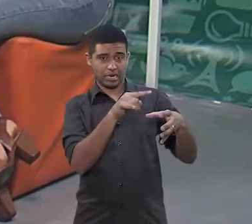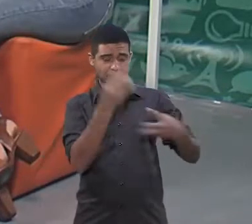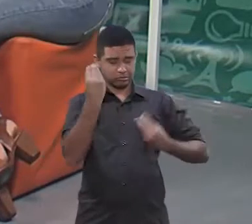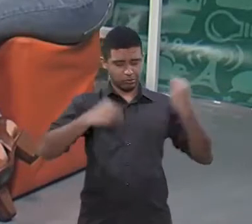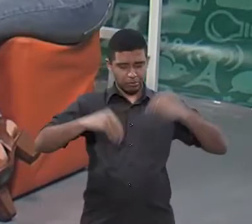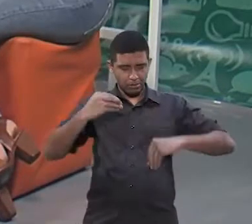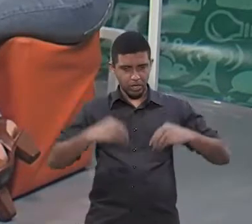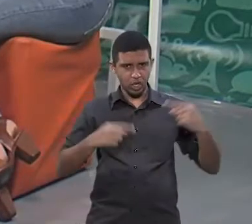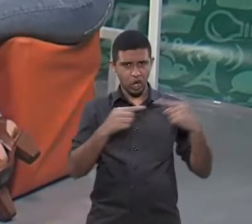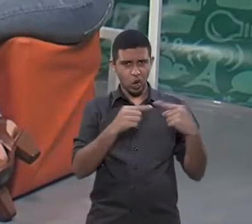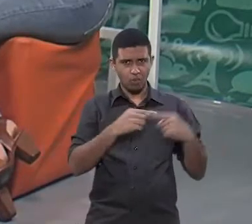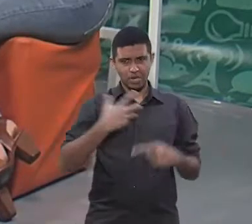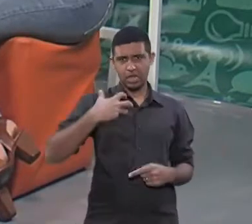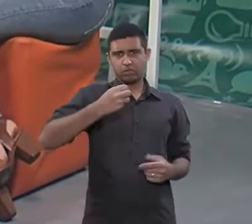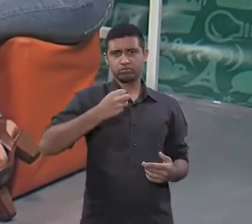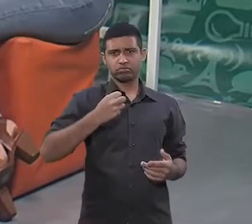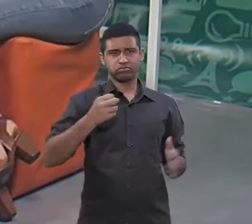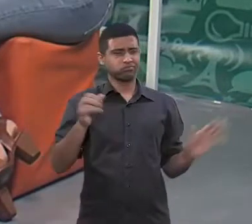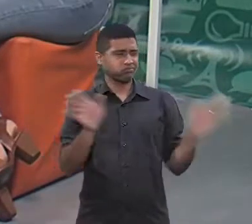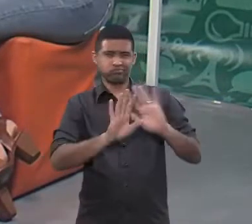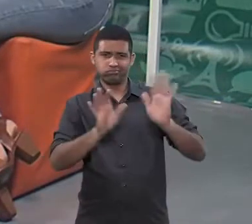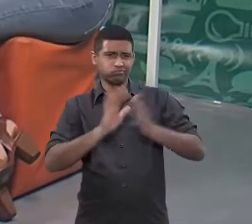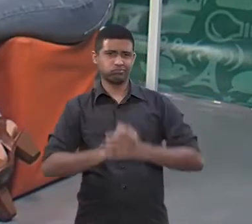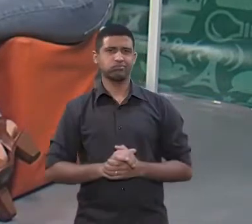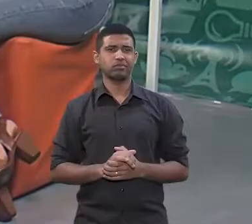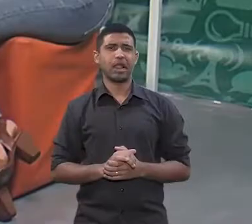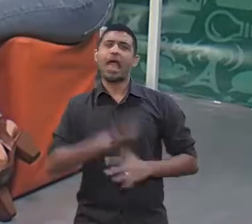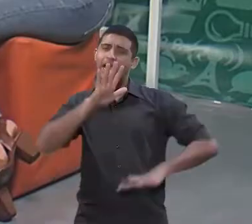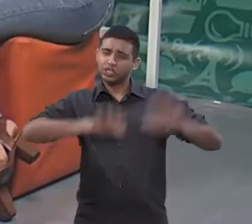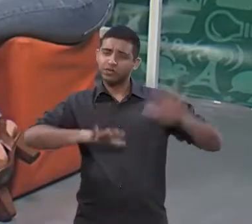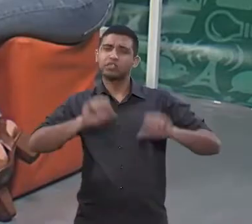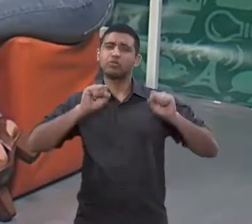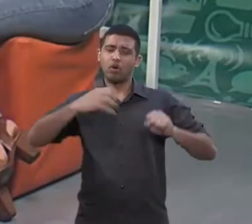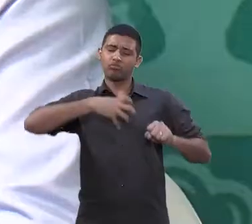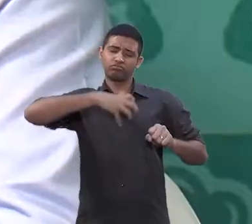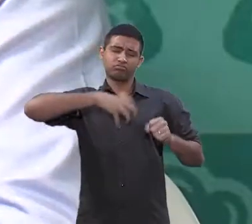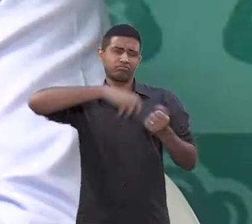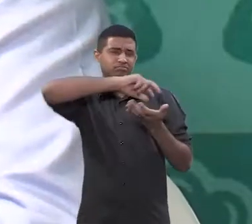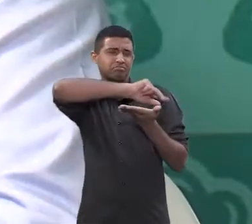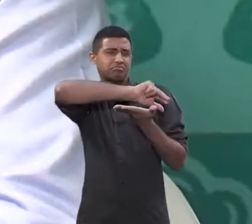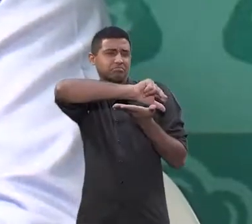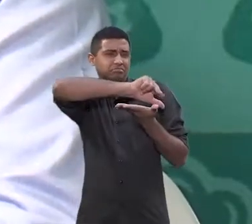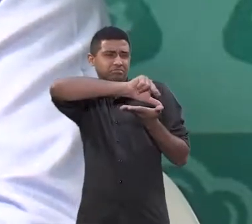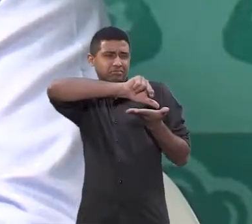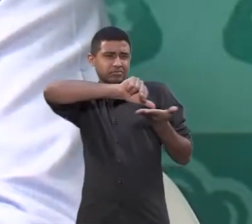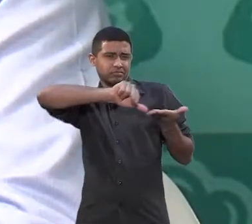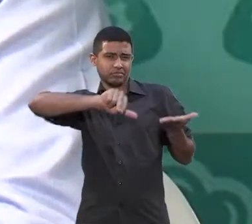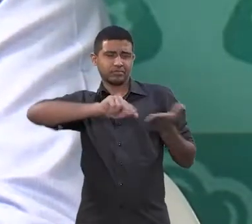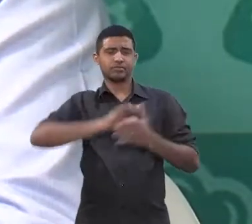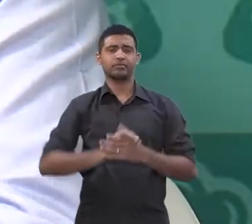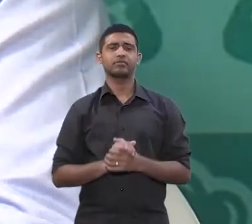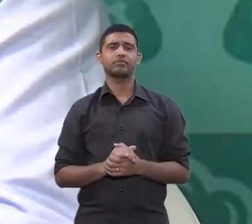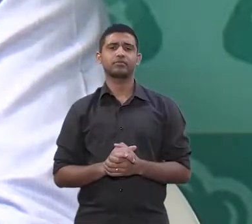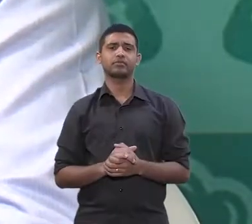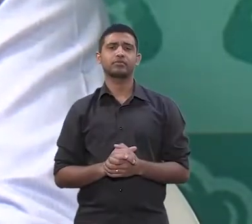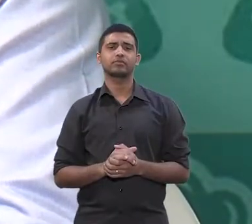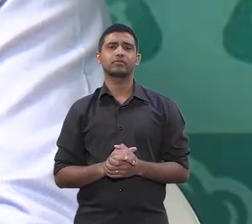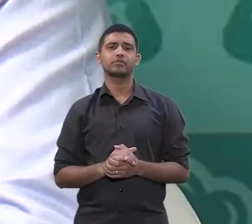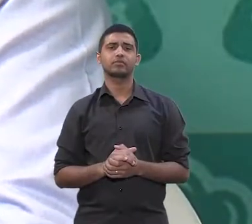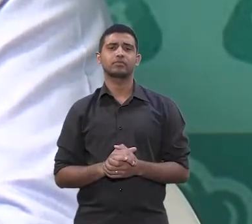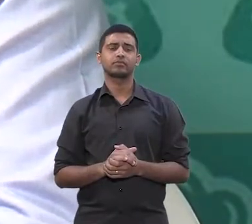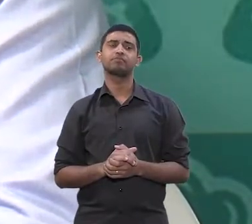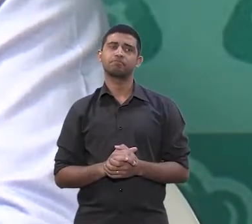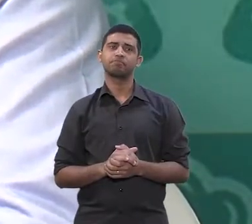suicida, né? Ele pode ter vários sintomas que